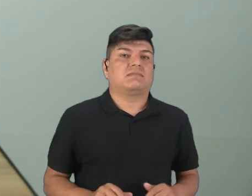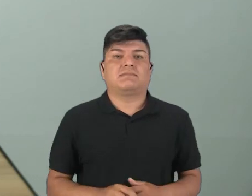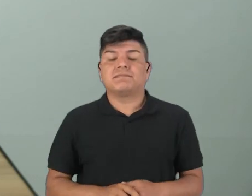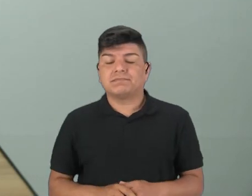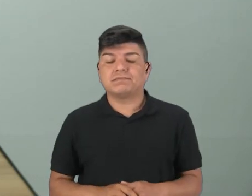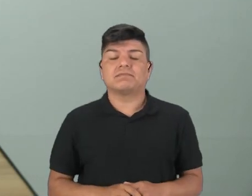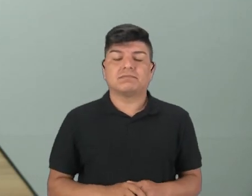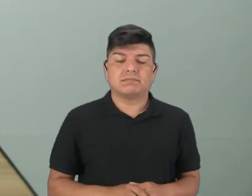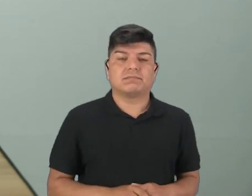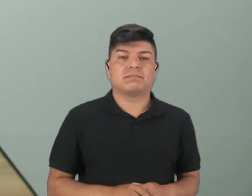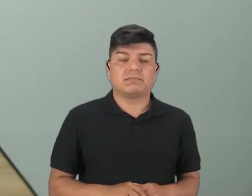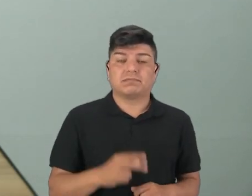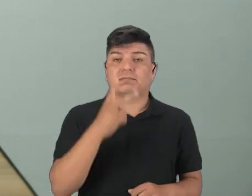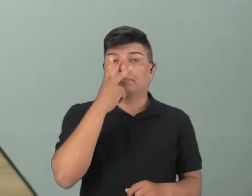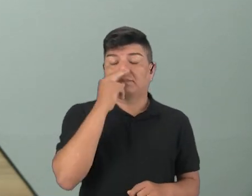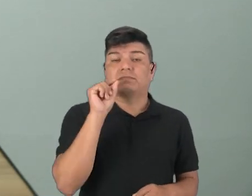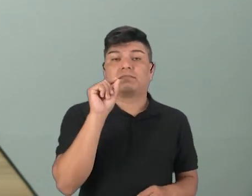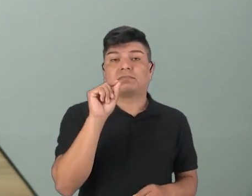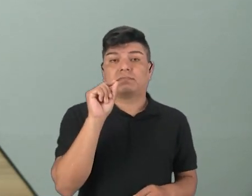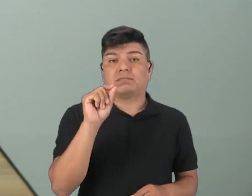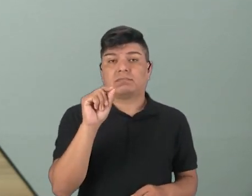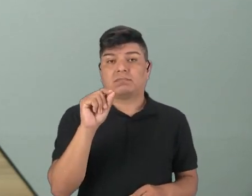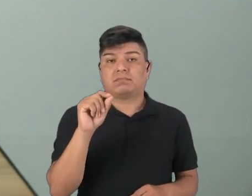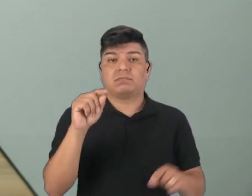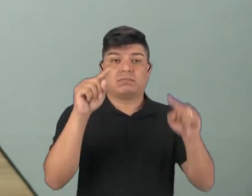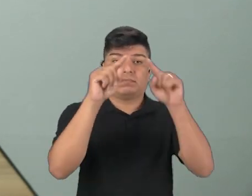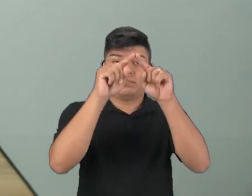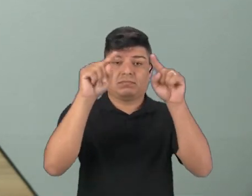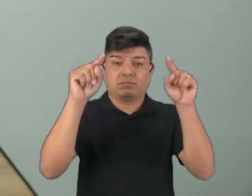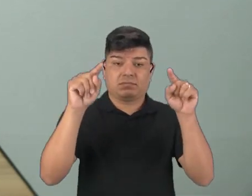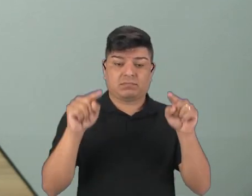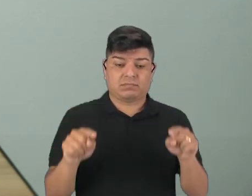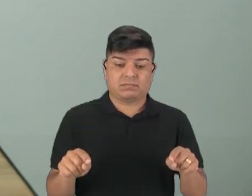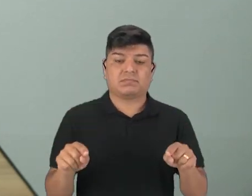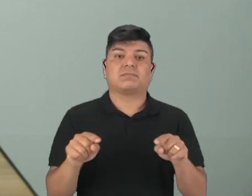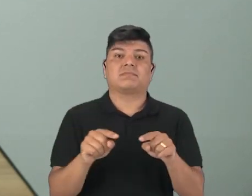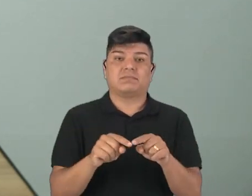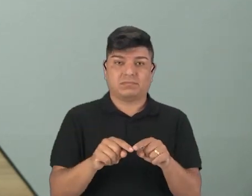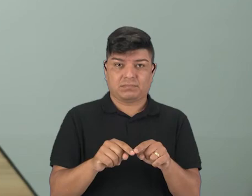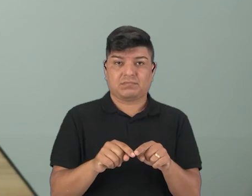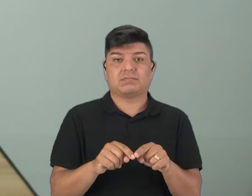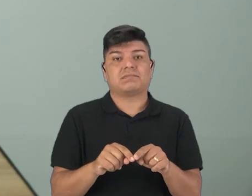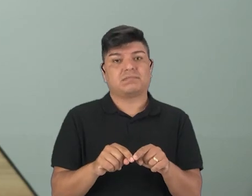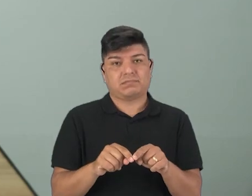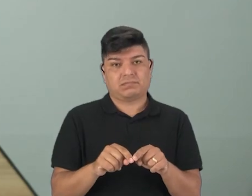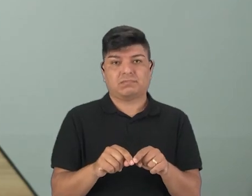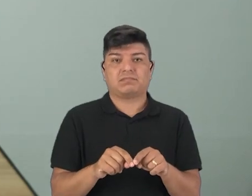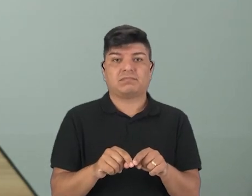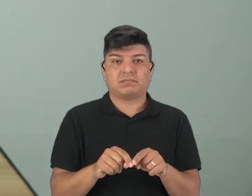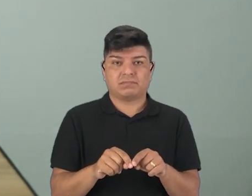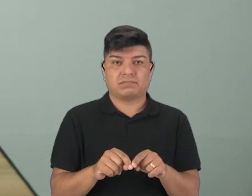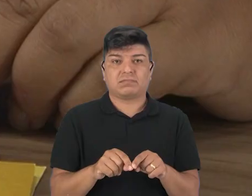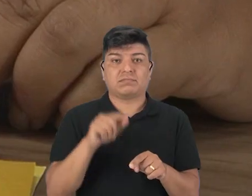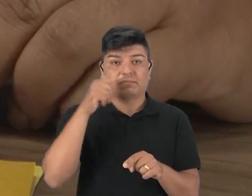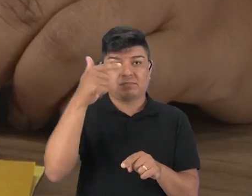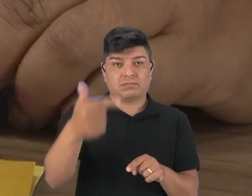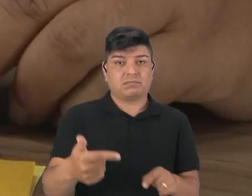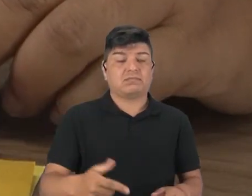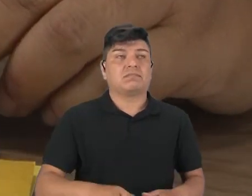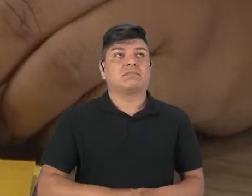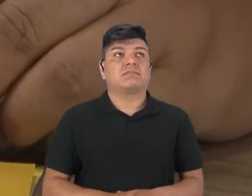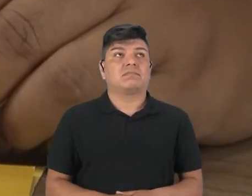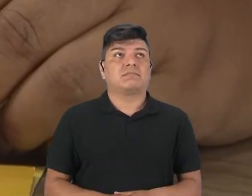É isso mesmo, ele se parece com o paralelepípedo. É isso mesmo. E aí, vamos a um